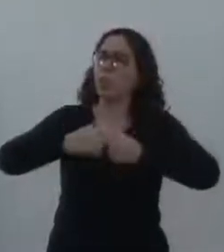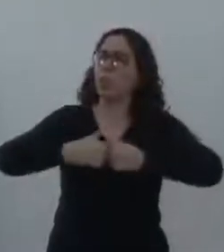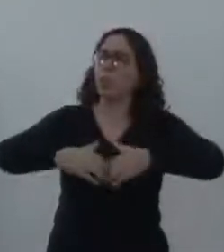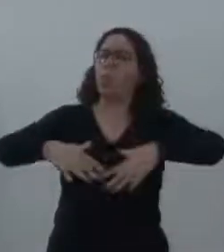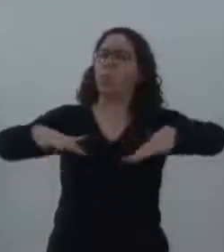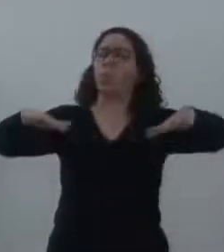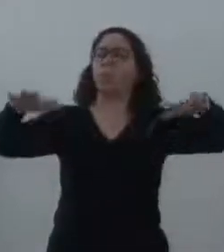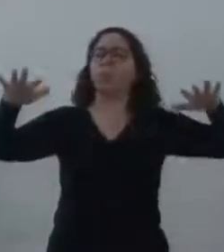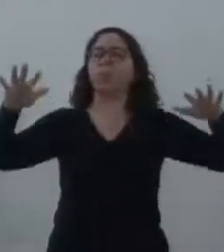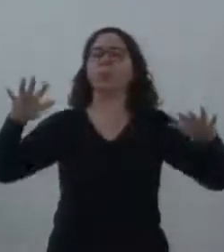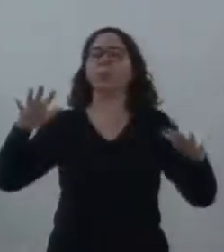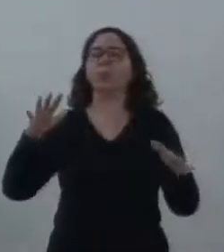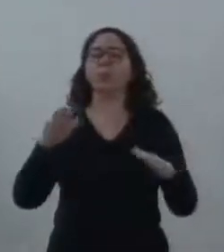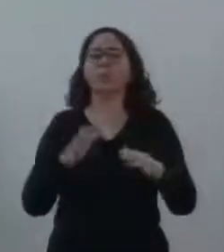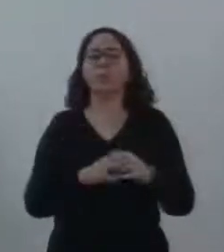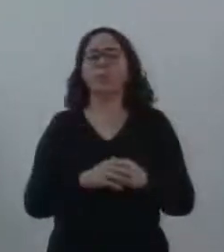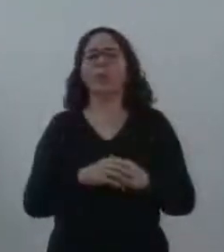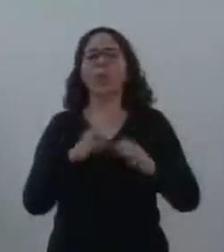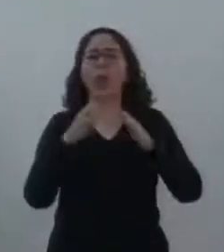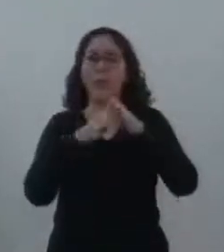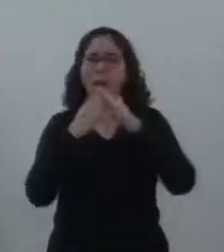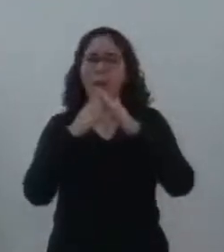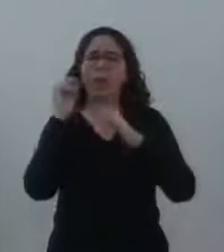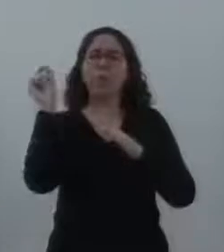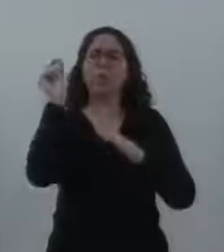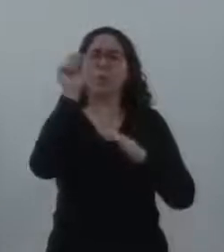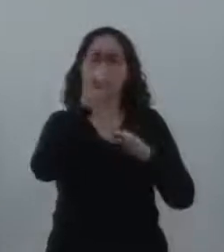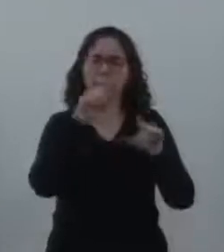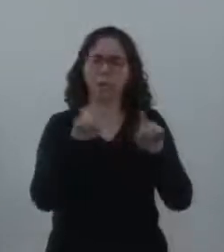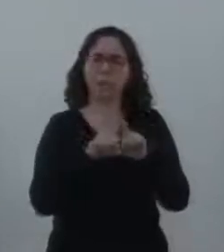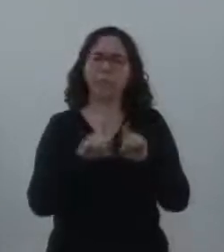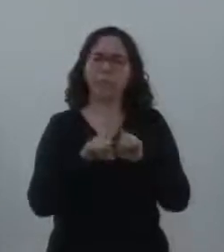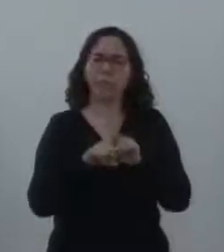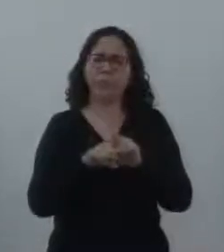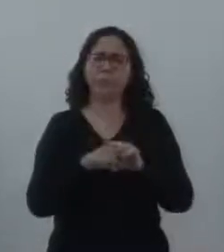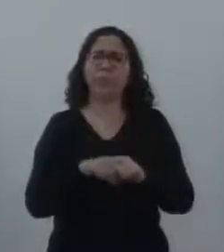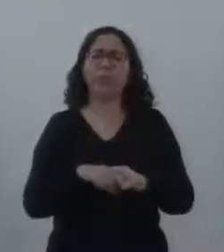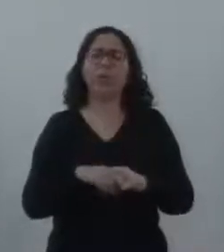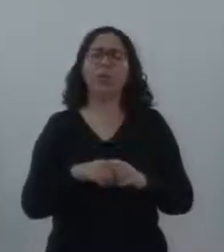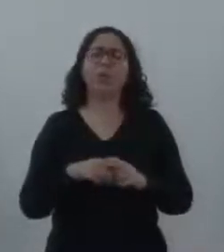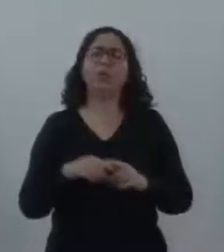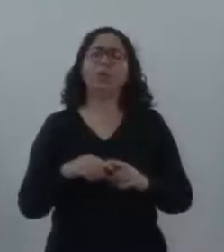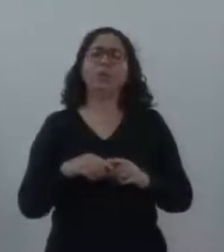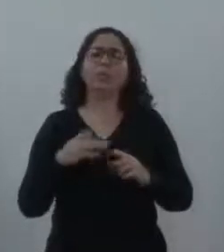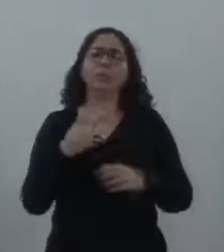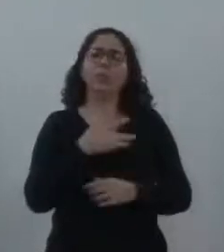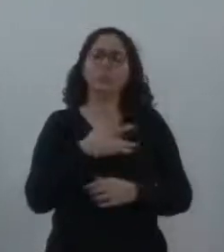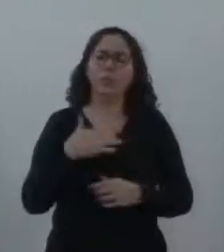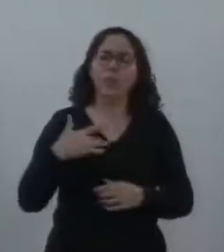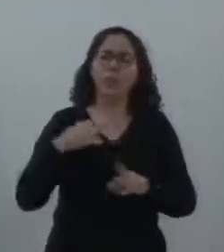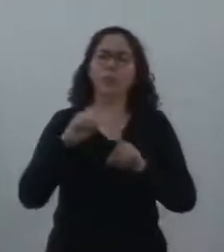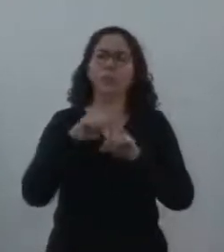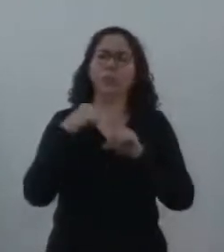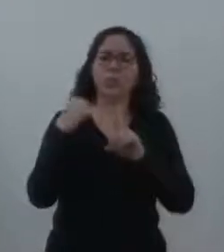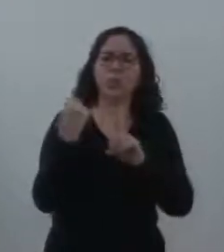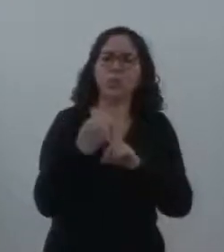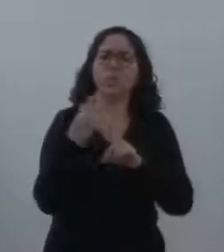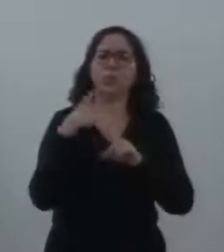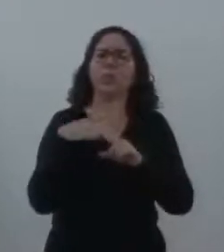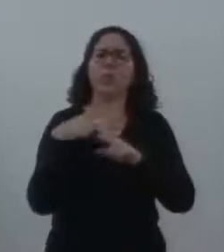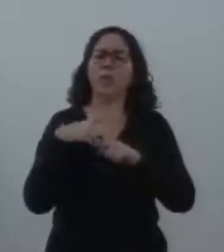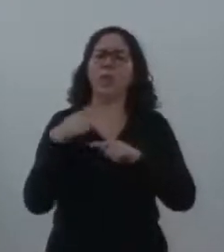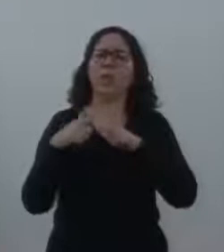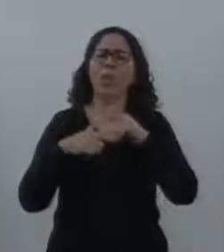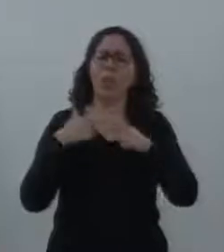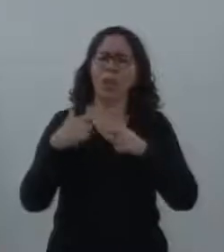convidar, proporcionar com que as empresas se envolvam nesse assunto. Os órgãos públicos de saúde e assistência social estão trabalhando com